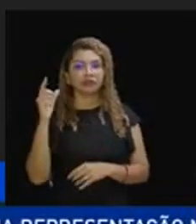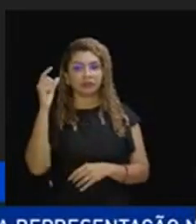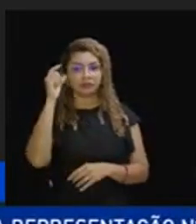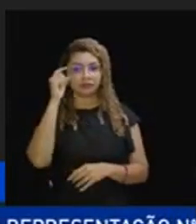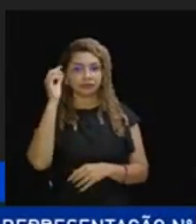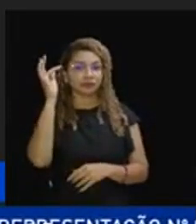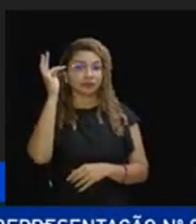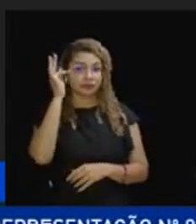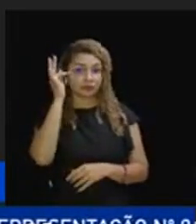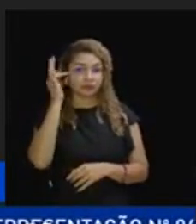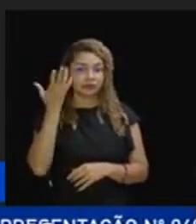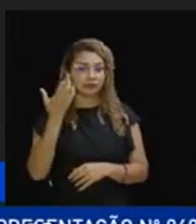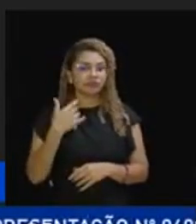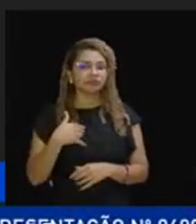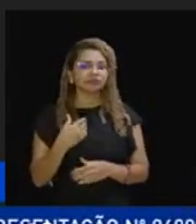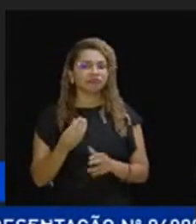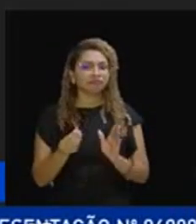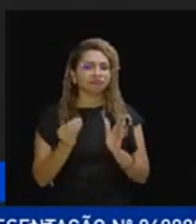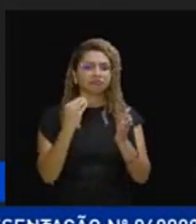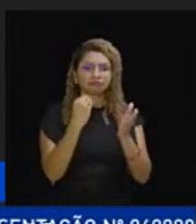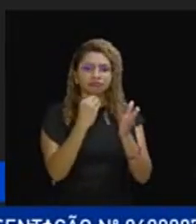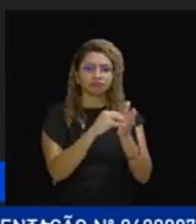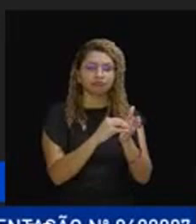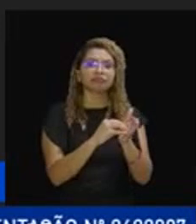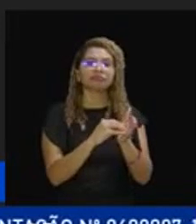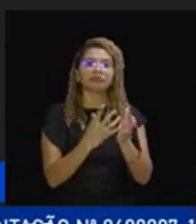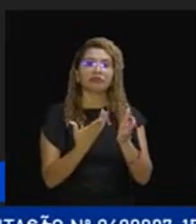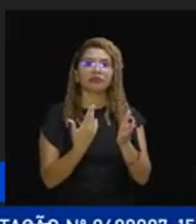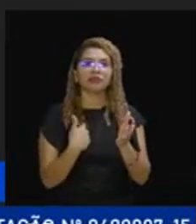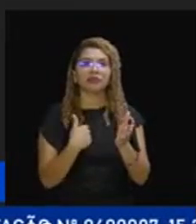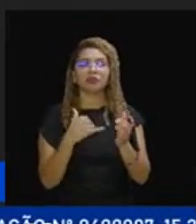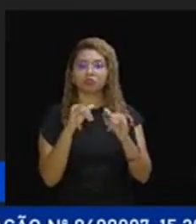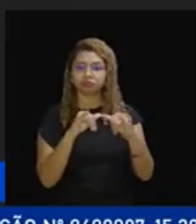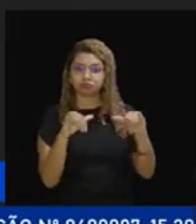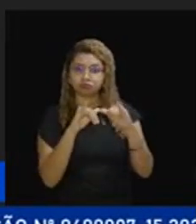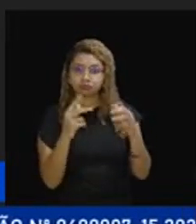se coloca como propaganda negativa é o que é dito pelo